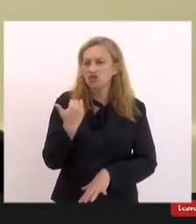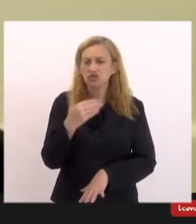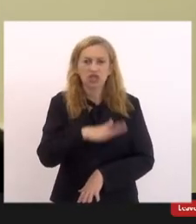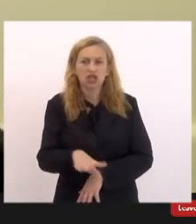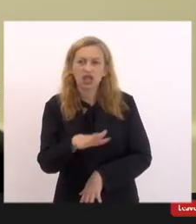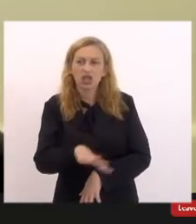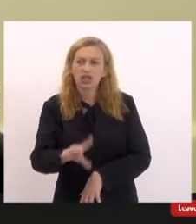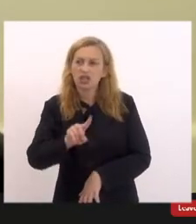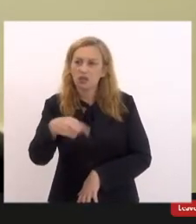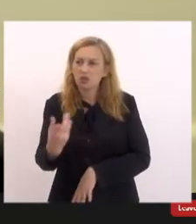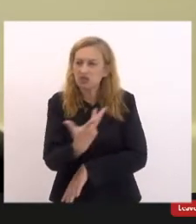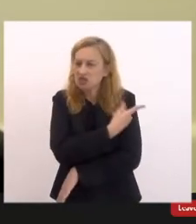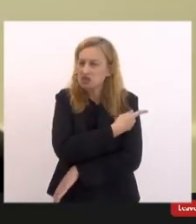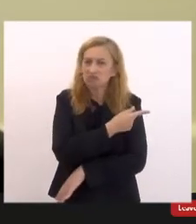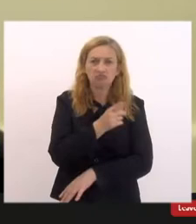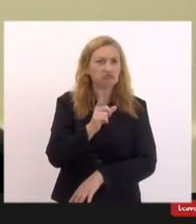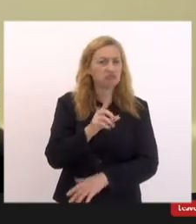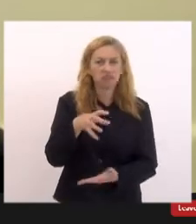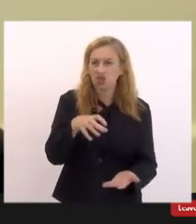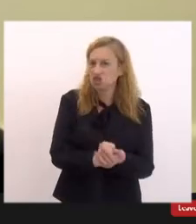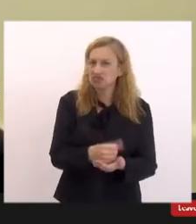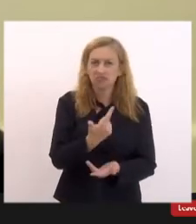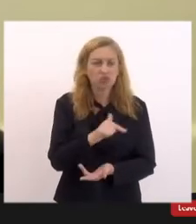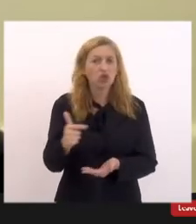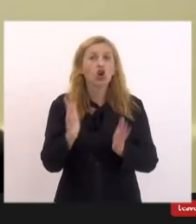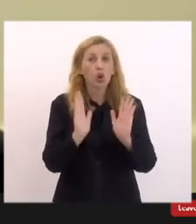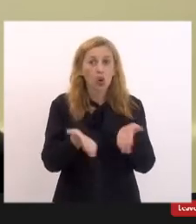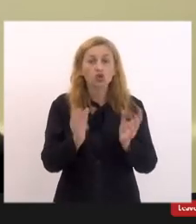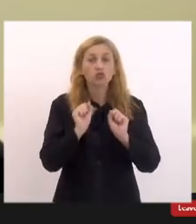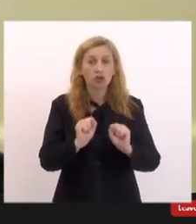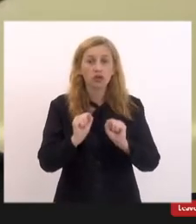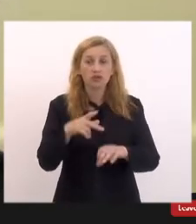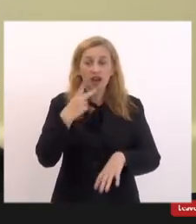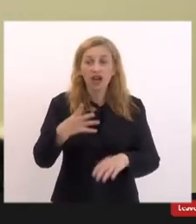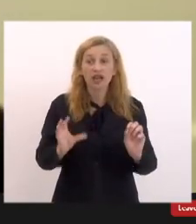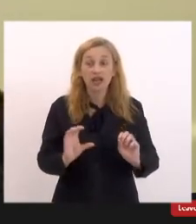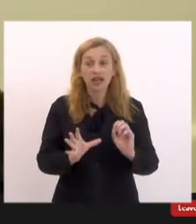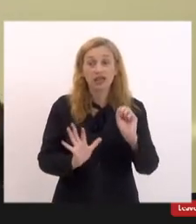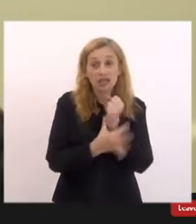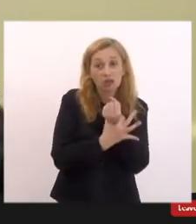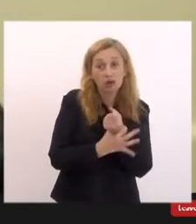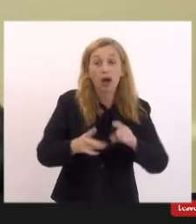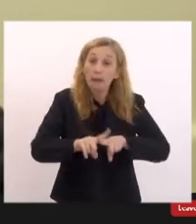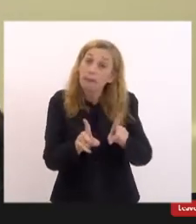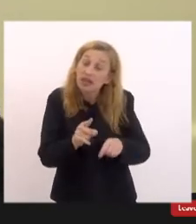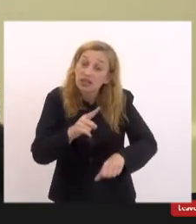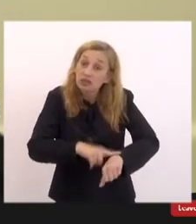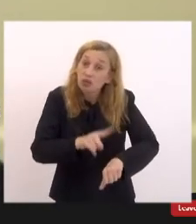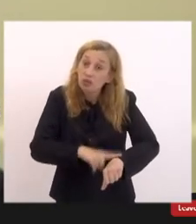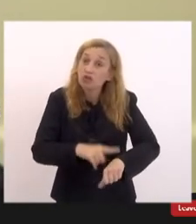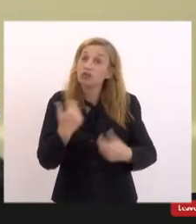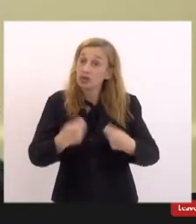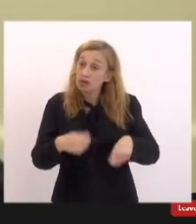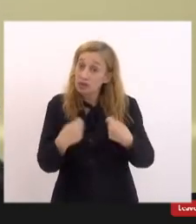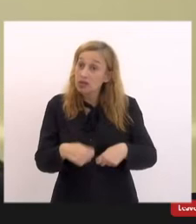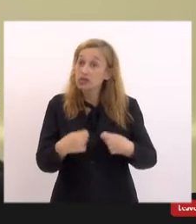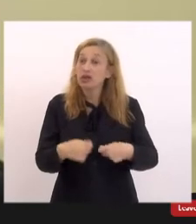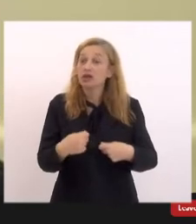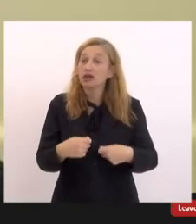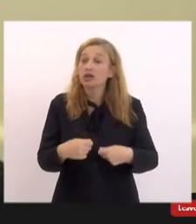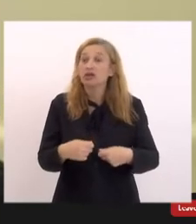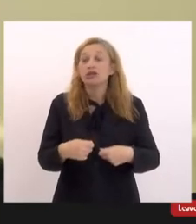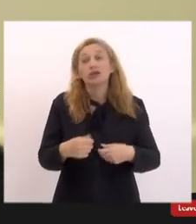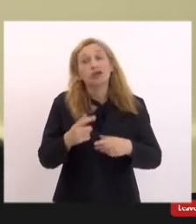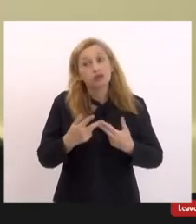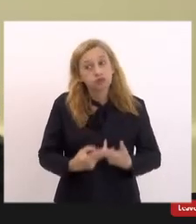temos esses registros. Então, assim, hoje a gente pode afirmar que é segura, mas é óbvio que a gente, nesse momento, precisa ter um pouco